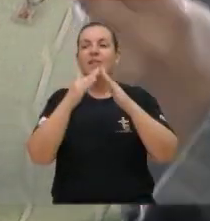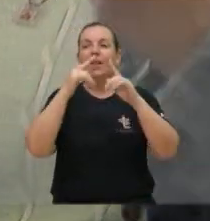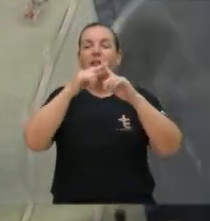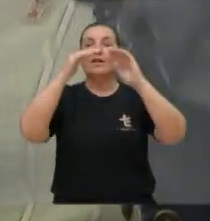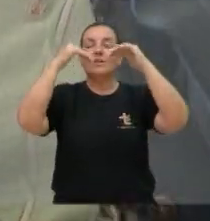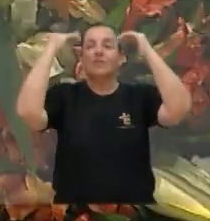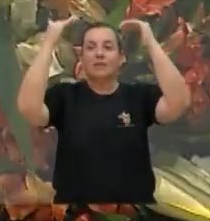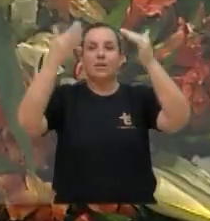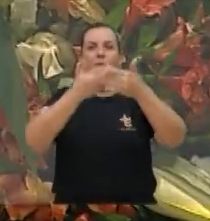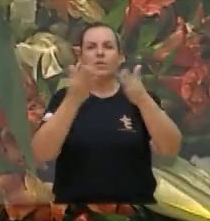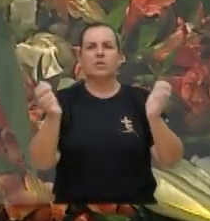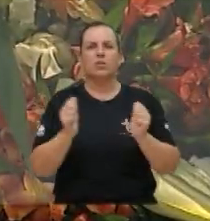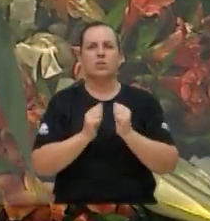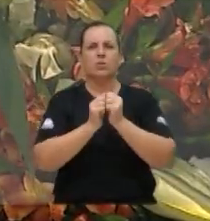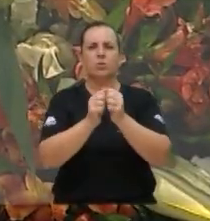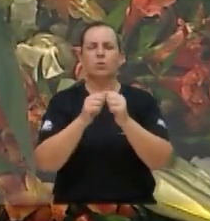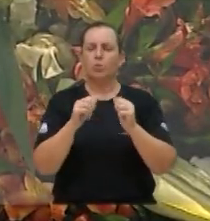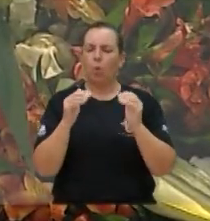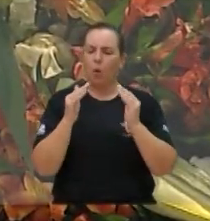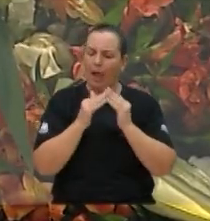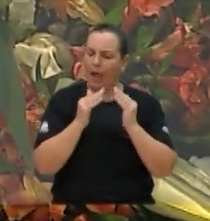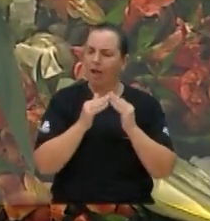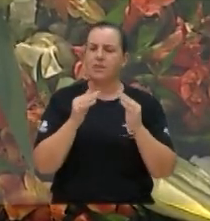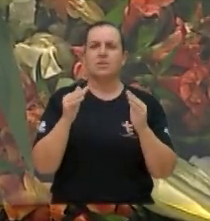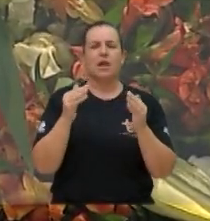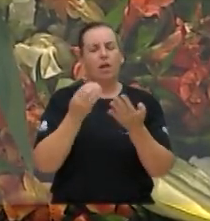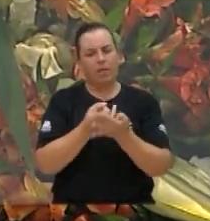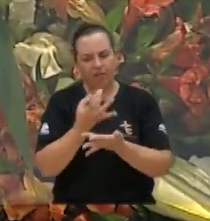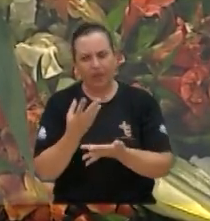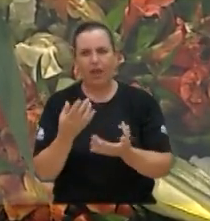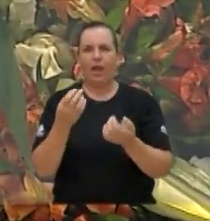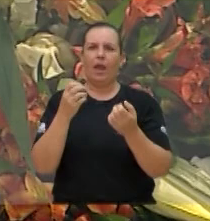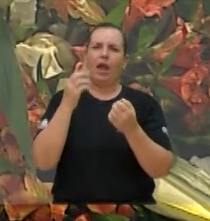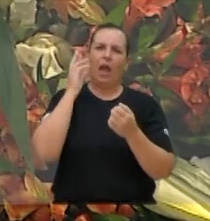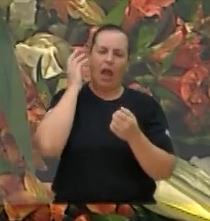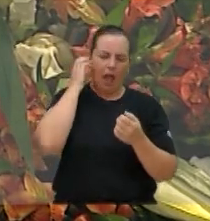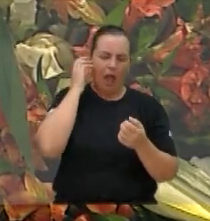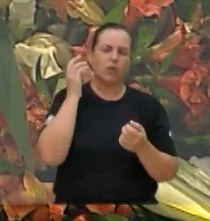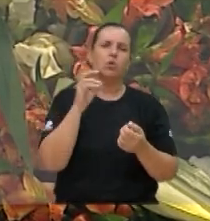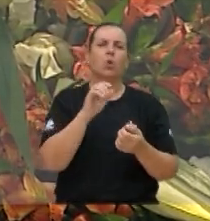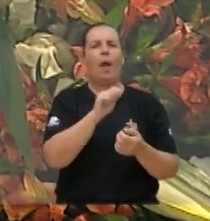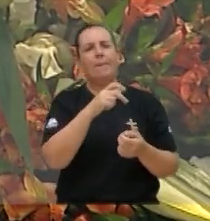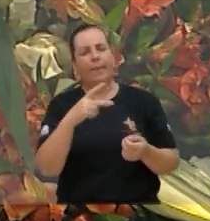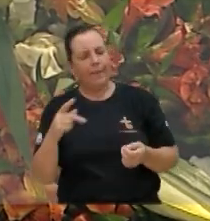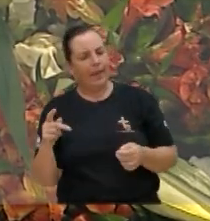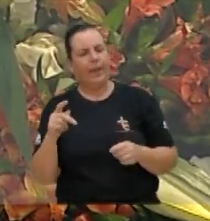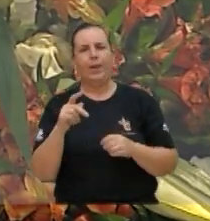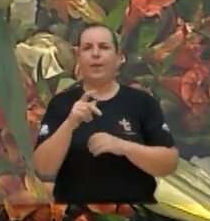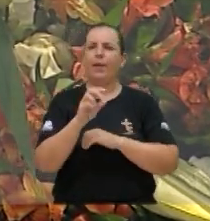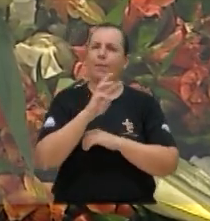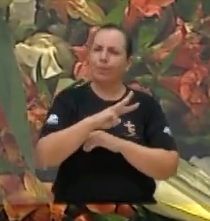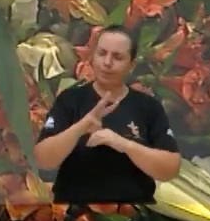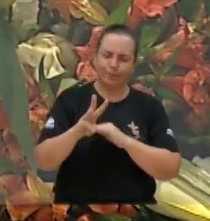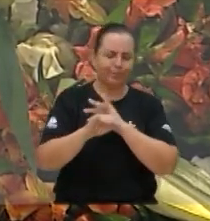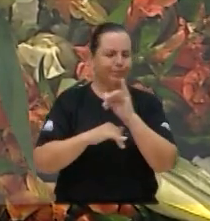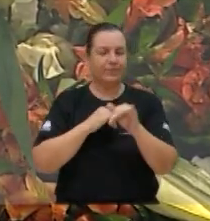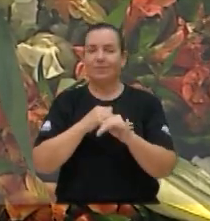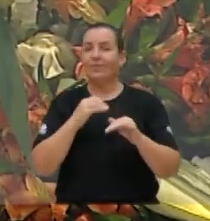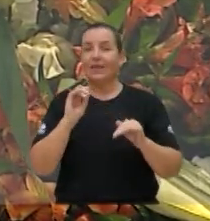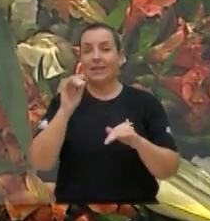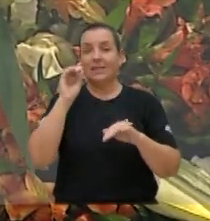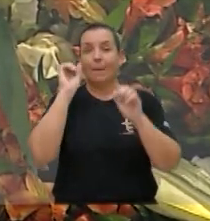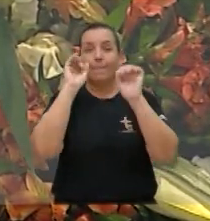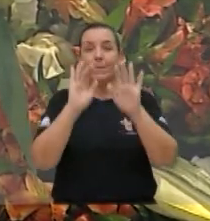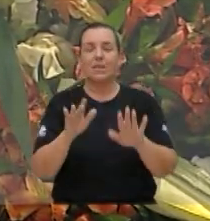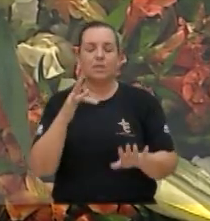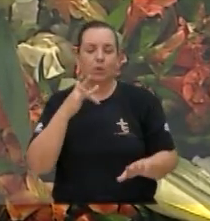reza conosco em tantos lugares do Brasil e do mundo, pela TV, pela internet, que essa bênção toque o seu coração,